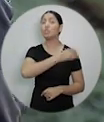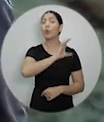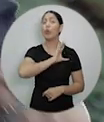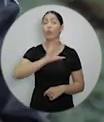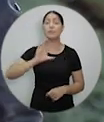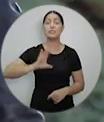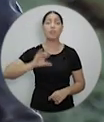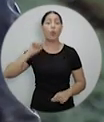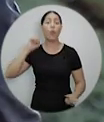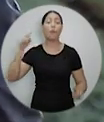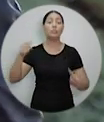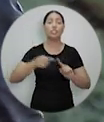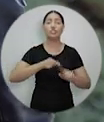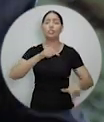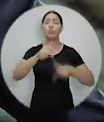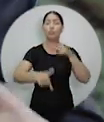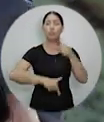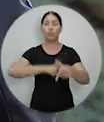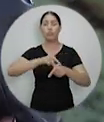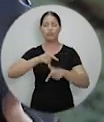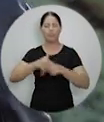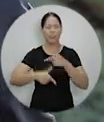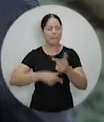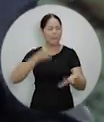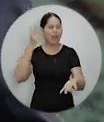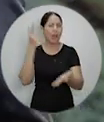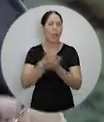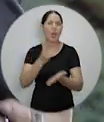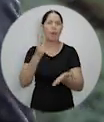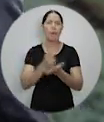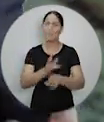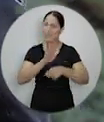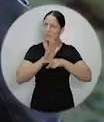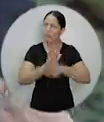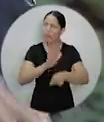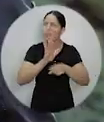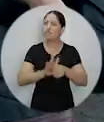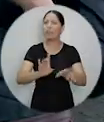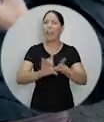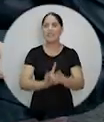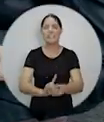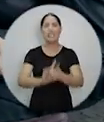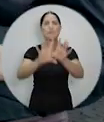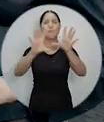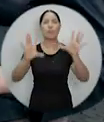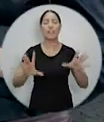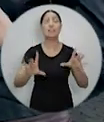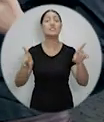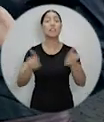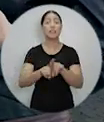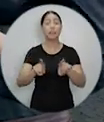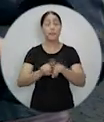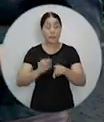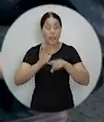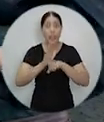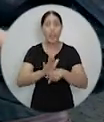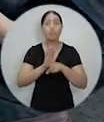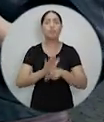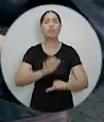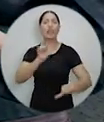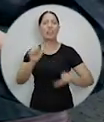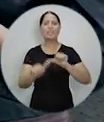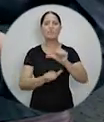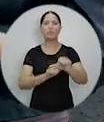pretende, estamos fazendo um trabalho exatamente para contribuir com a democracia, contribuir com a